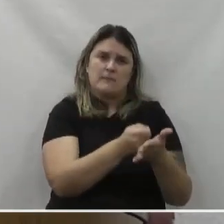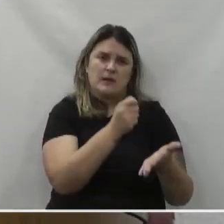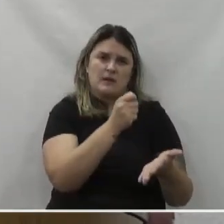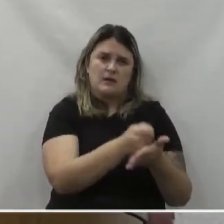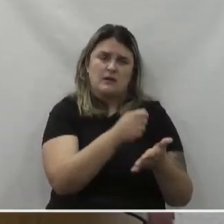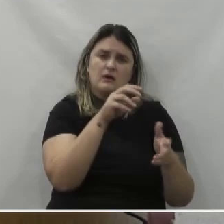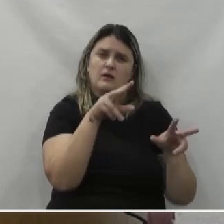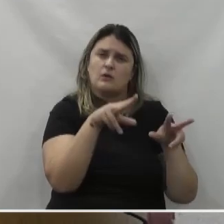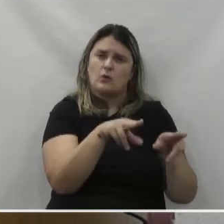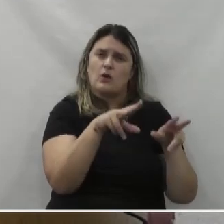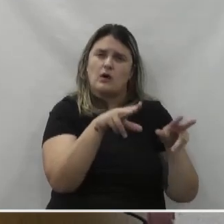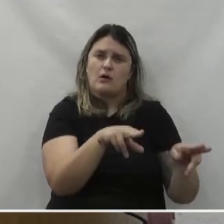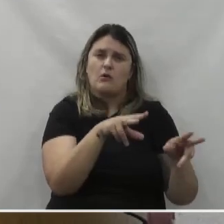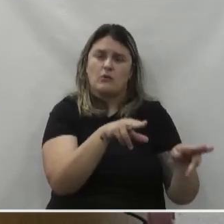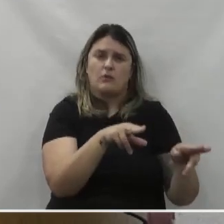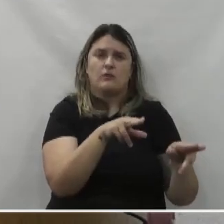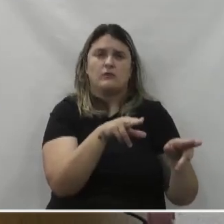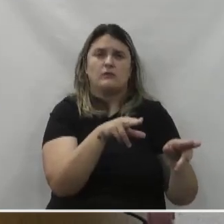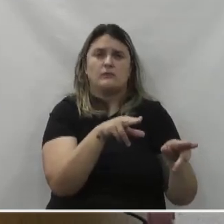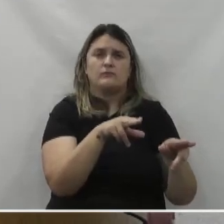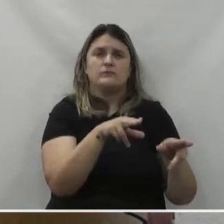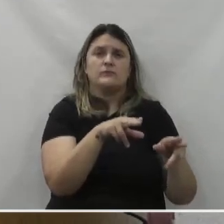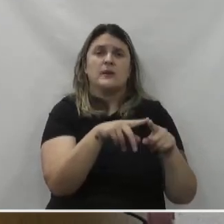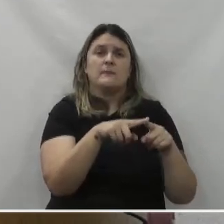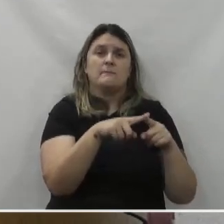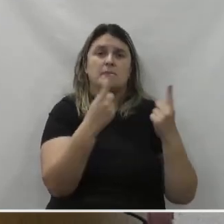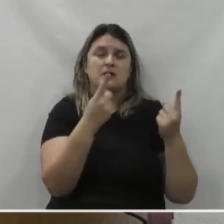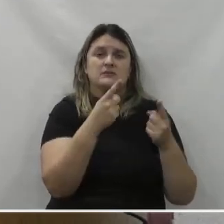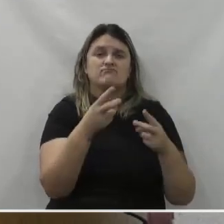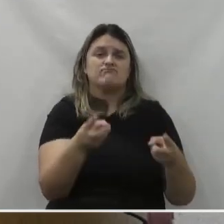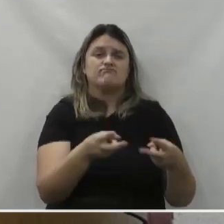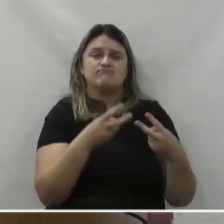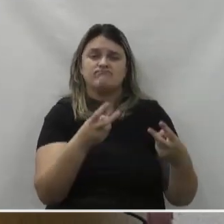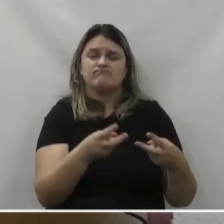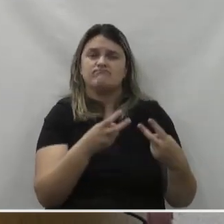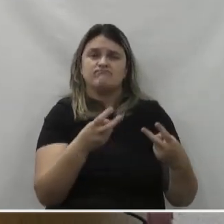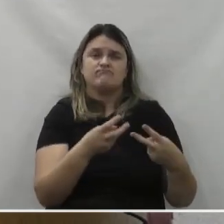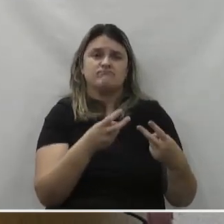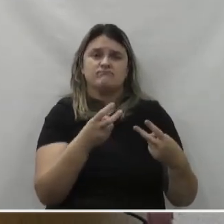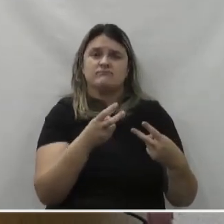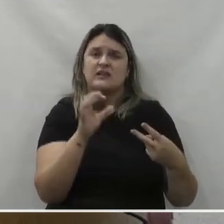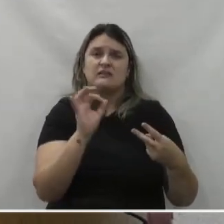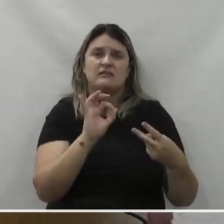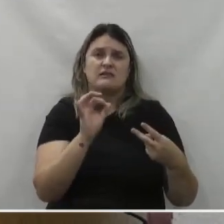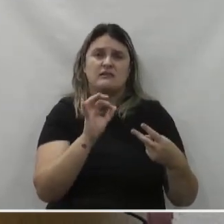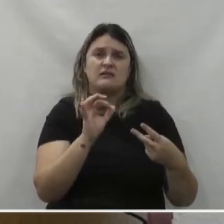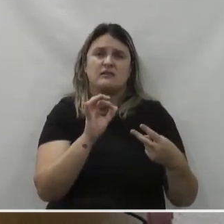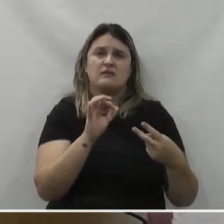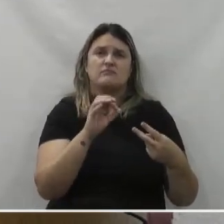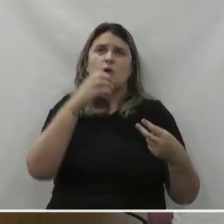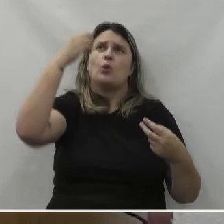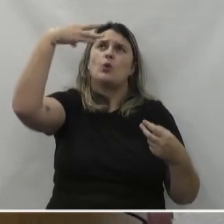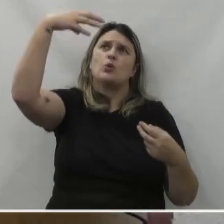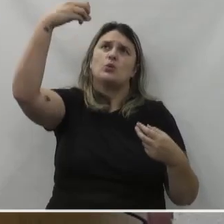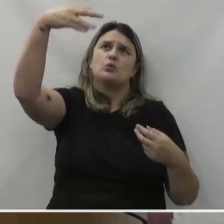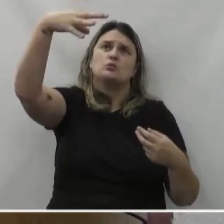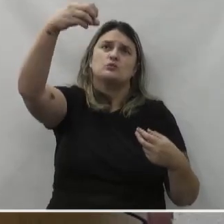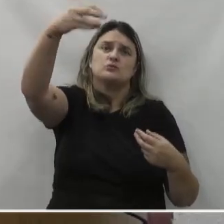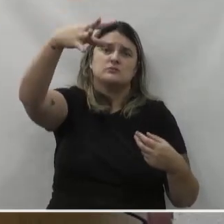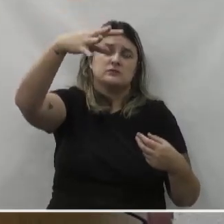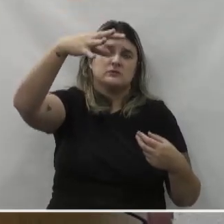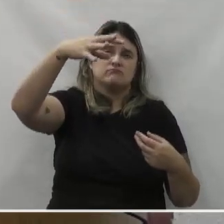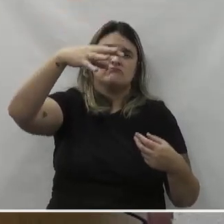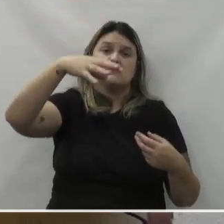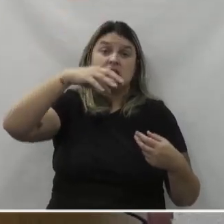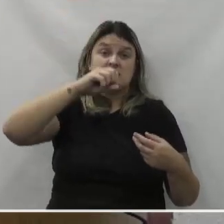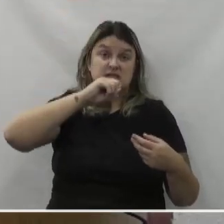mesma coisa que paga hoje em dia, mas vai estar usufruindo de uma iluminação de última